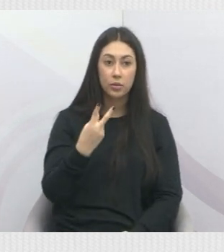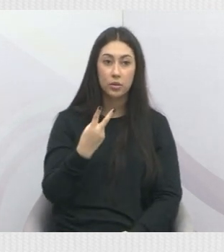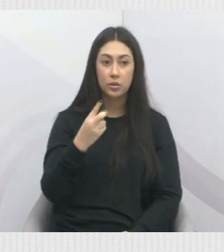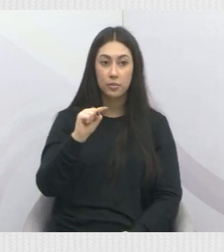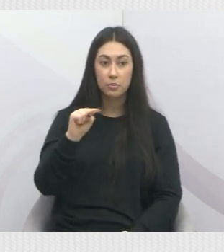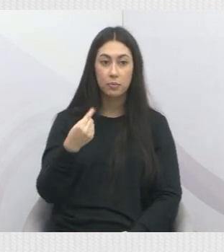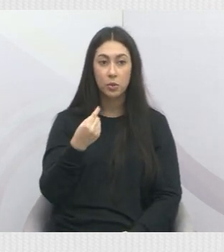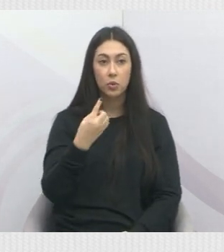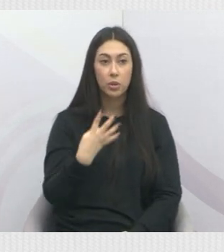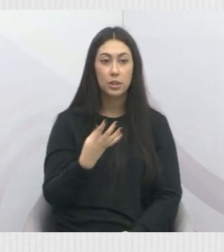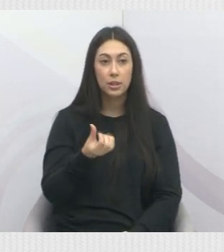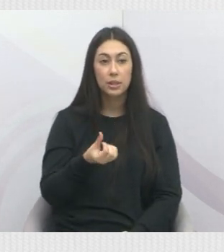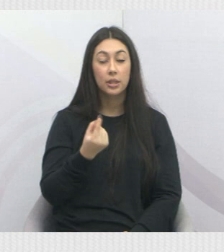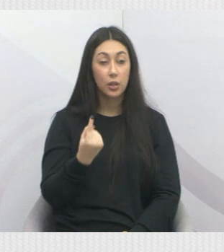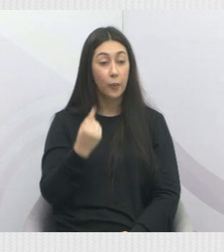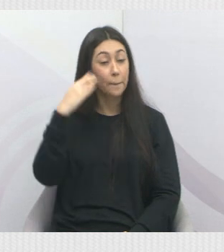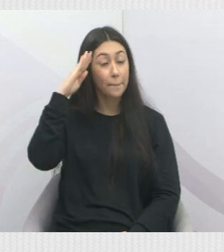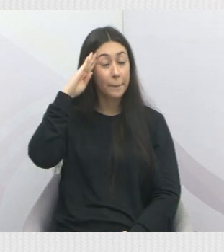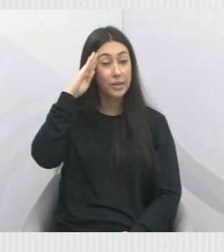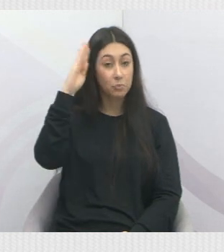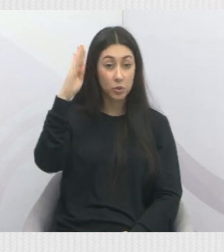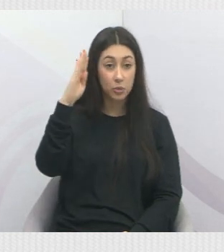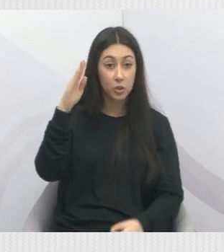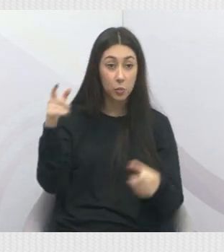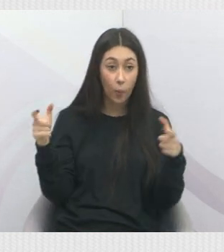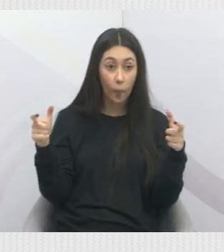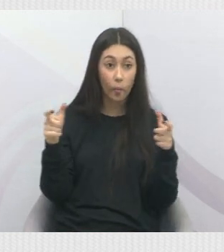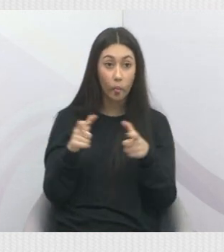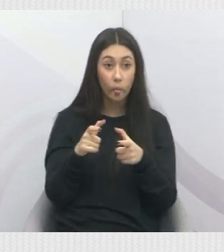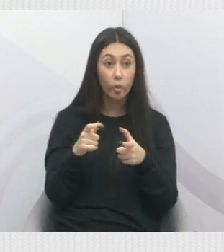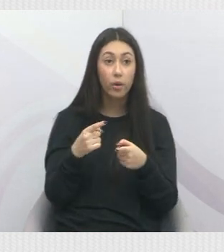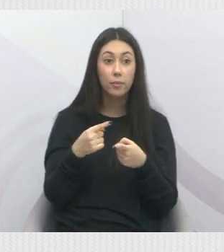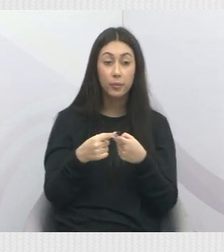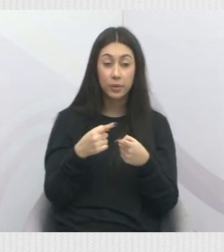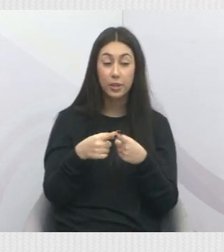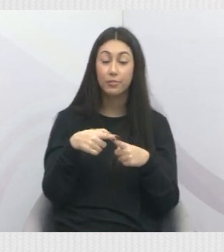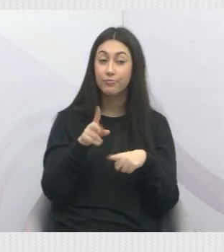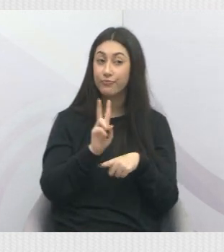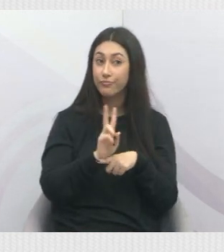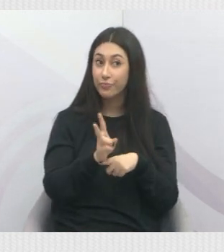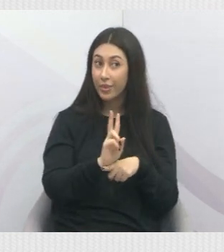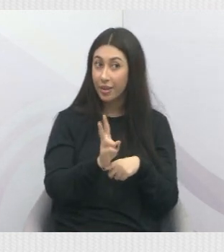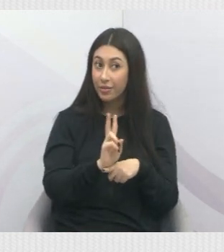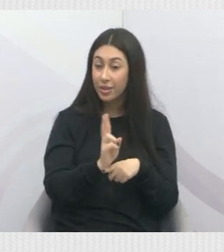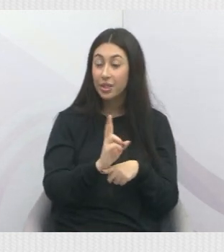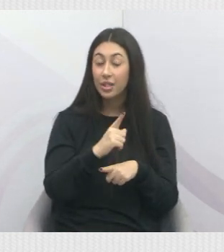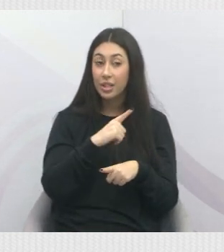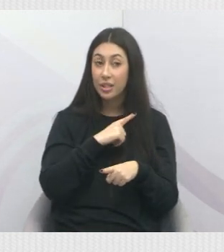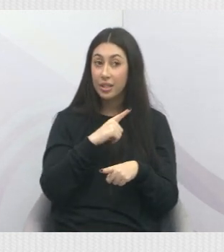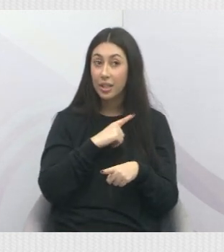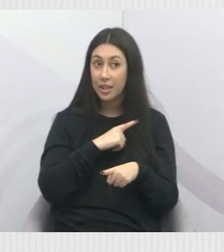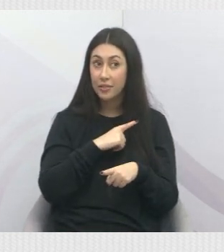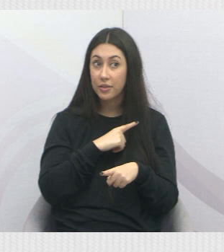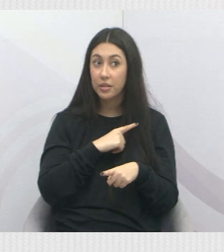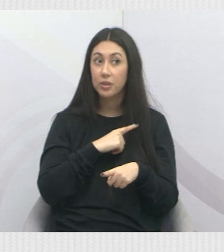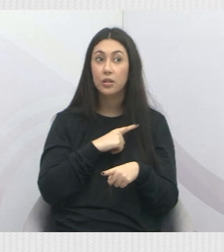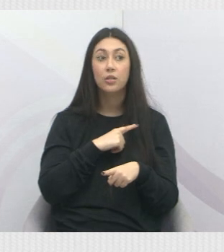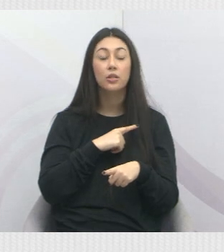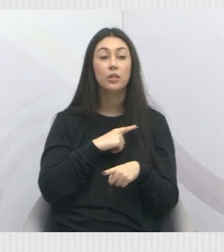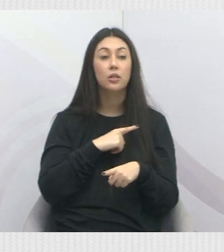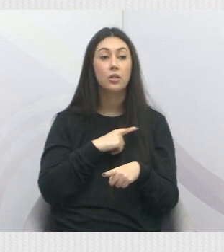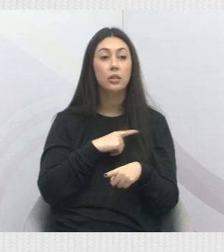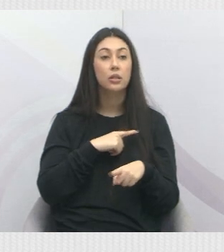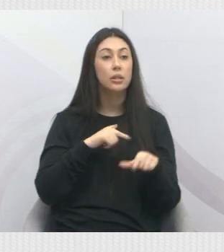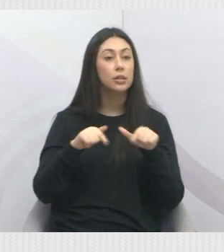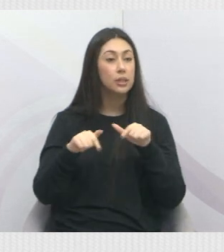82.461. Principalmente houve essa queda porque a vigilância recebeu novos agentes de